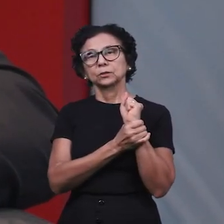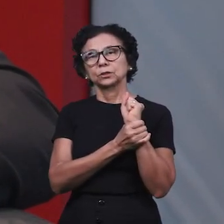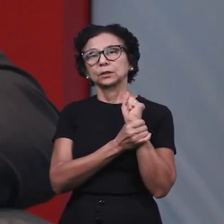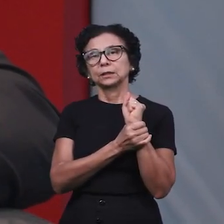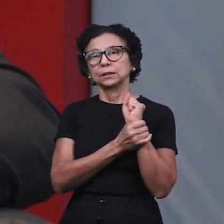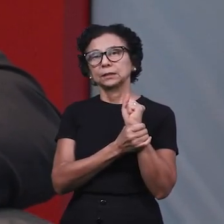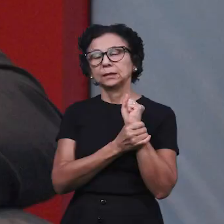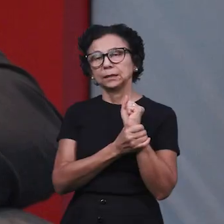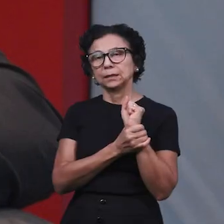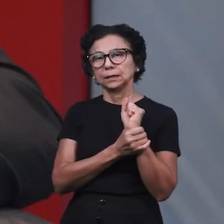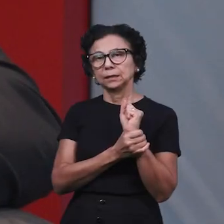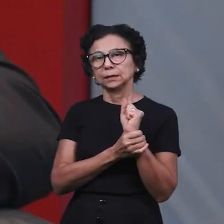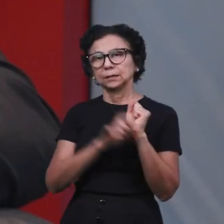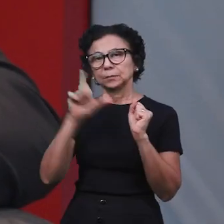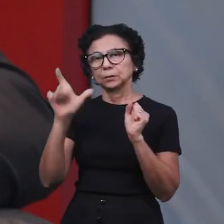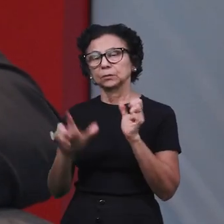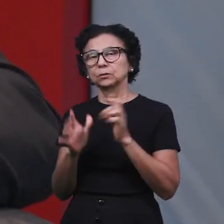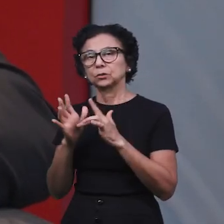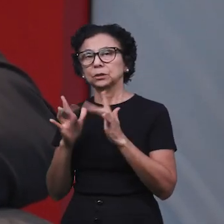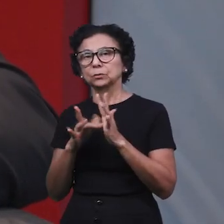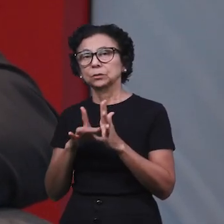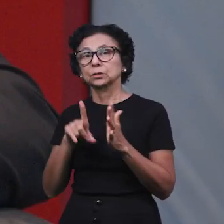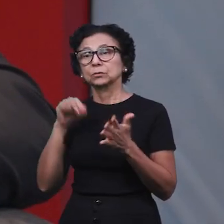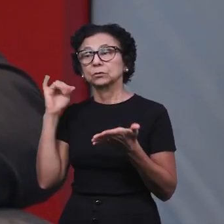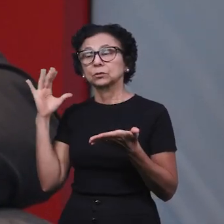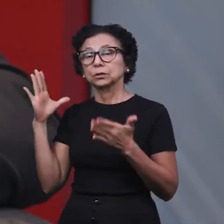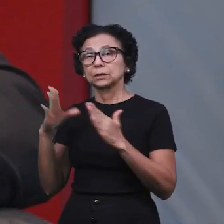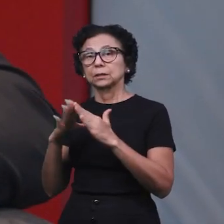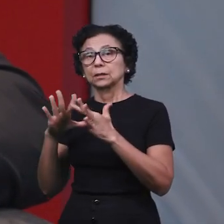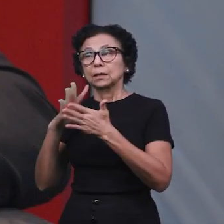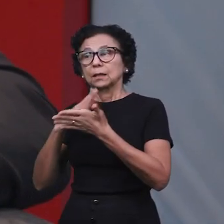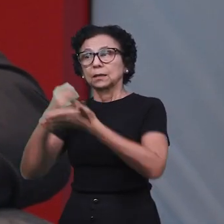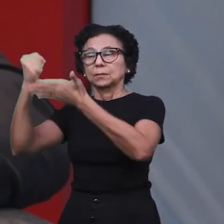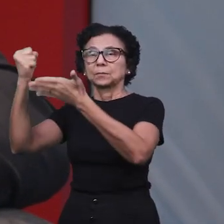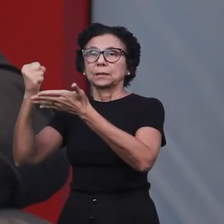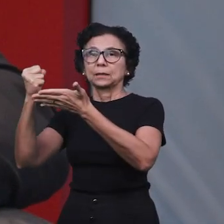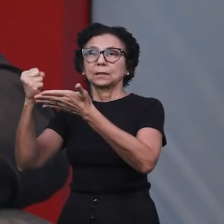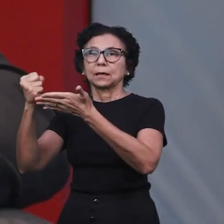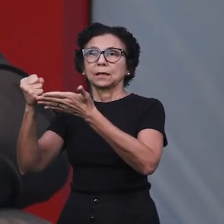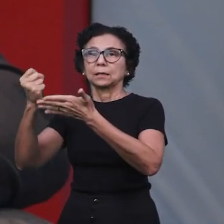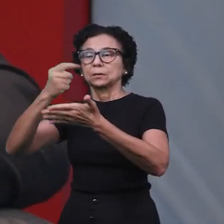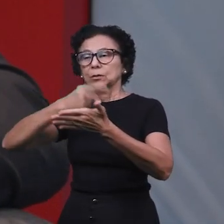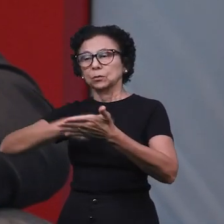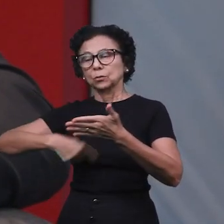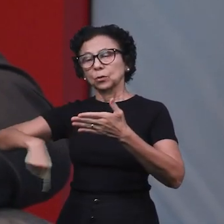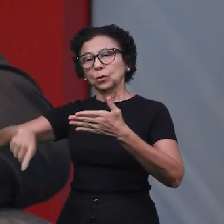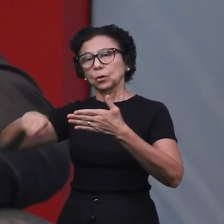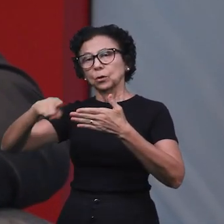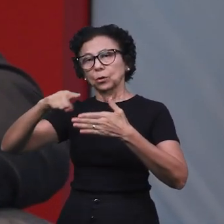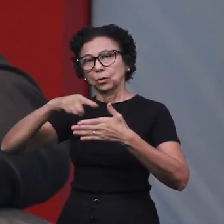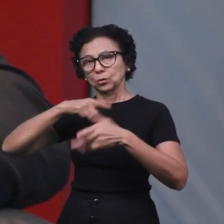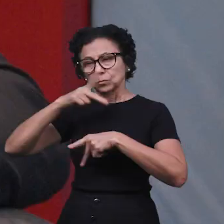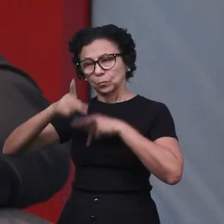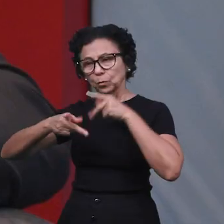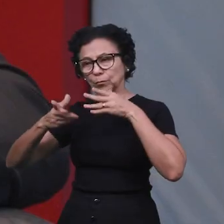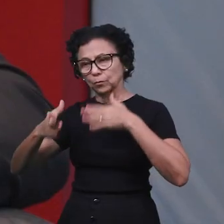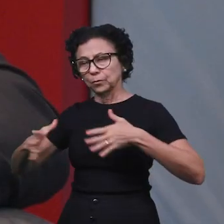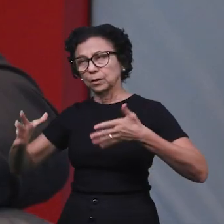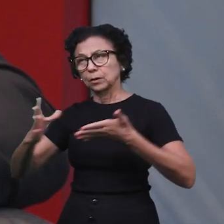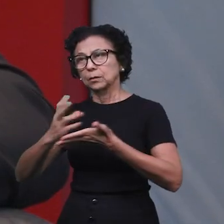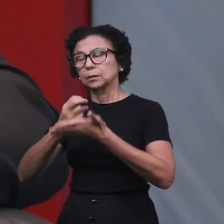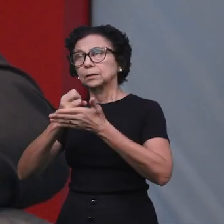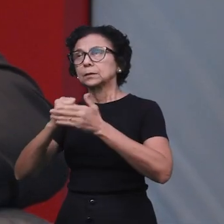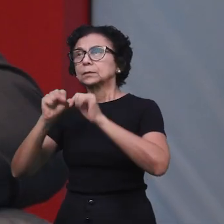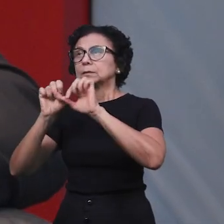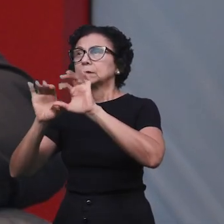de que no grande dia do Senhor, no arrebatamento, nós seremos assunto aos céus e iremos